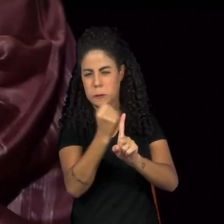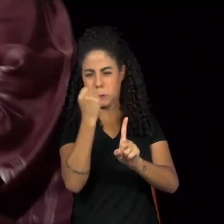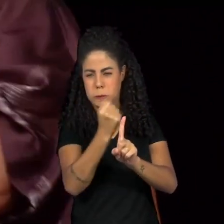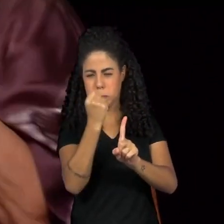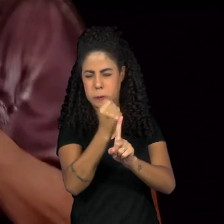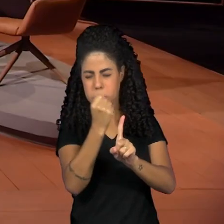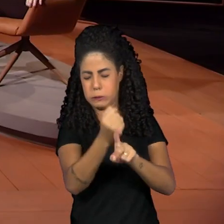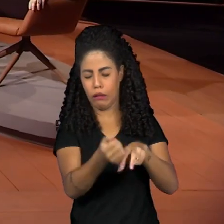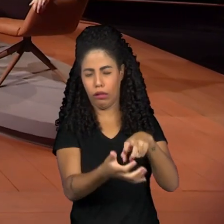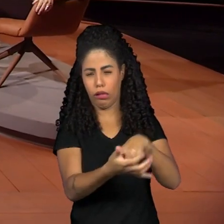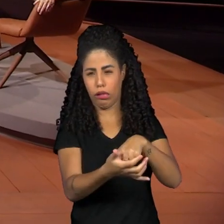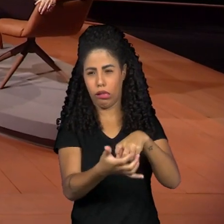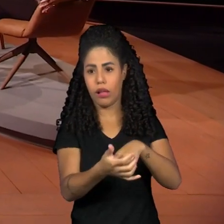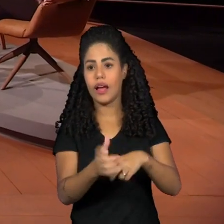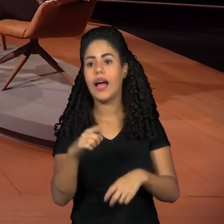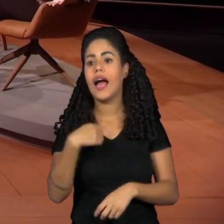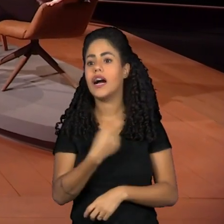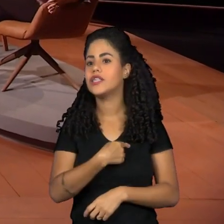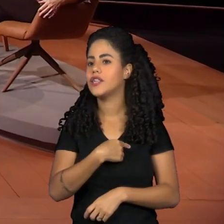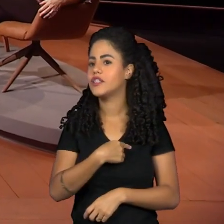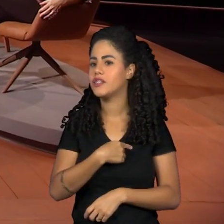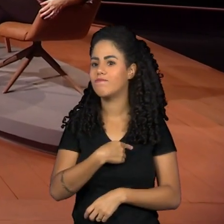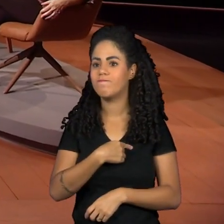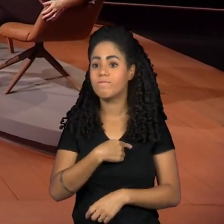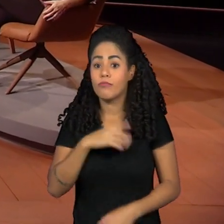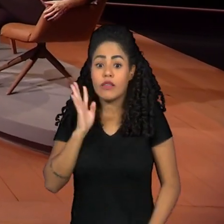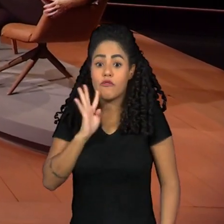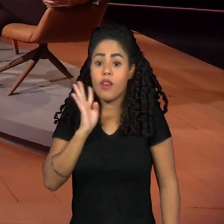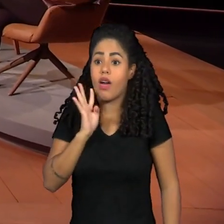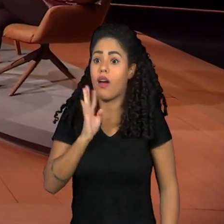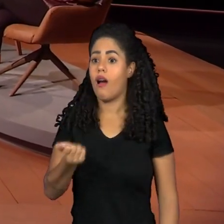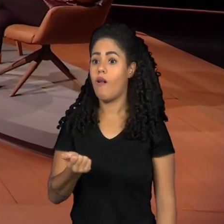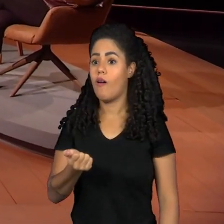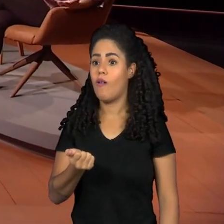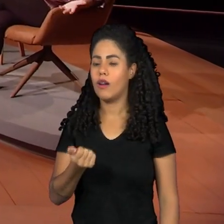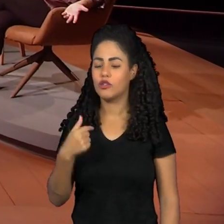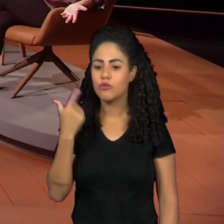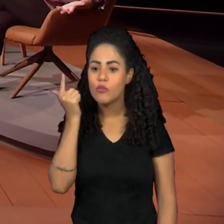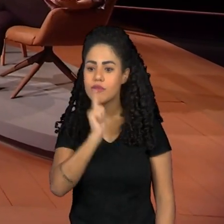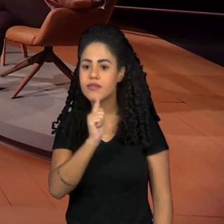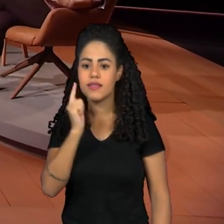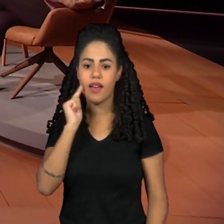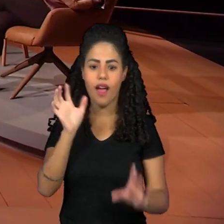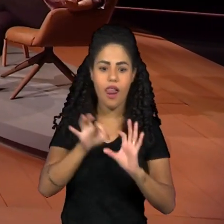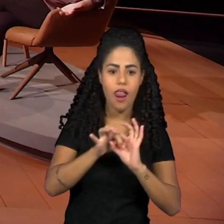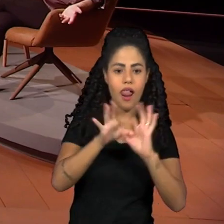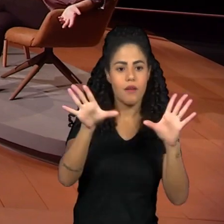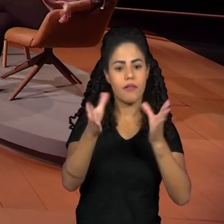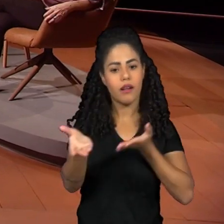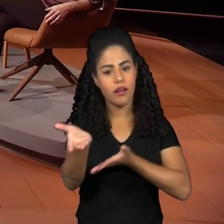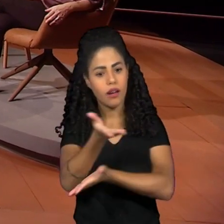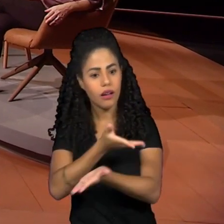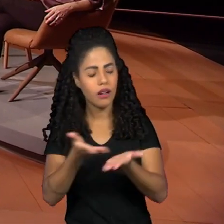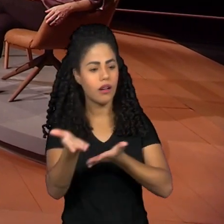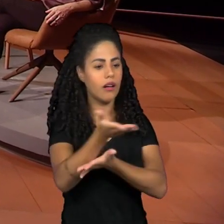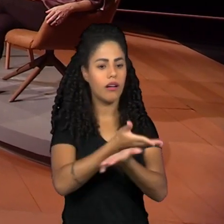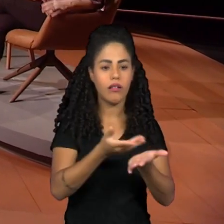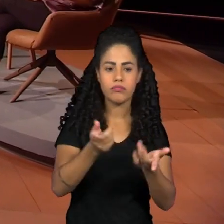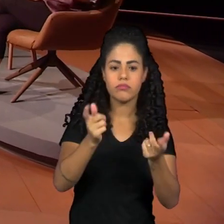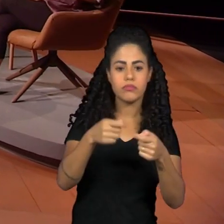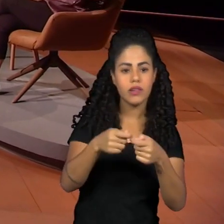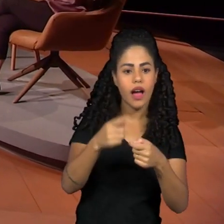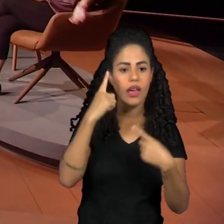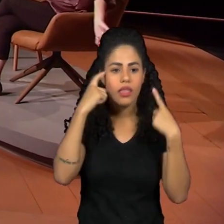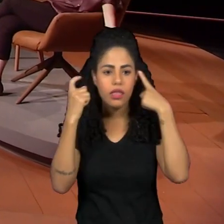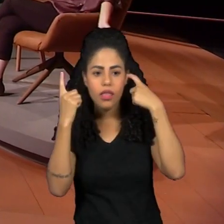divertiu muito no set, mas muito, porque tinha isso, né? Essa liberdade e também tinha